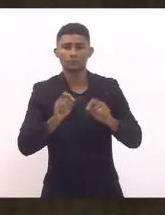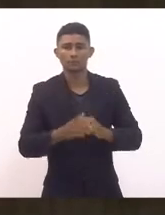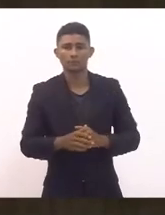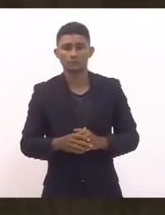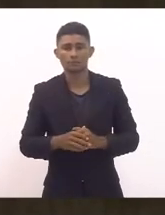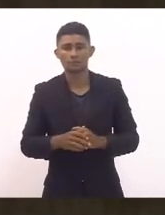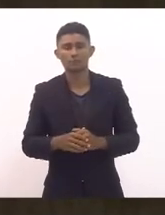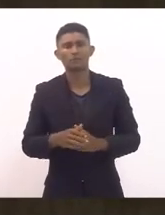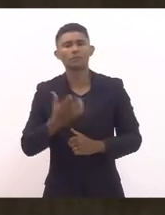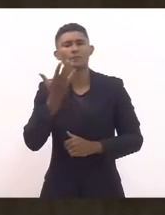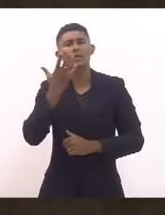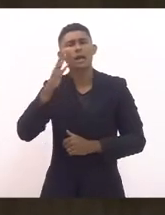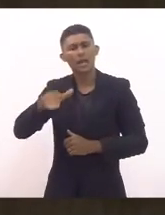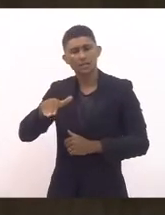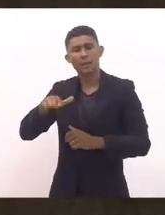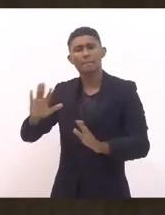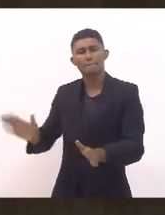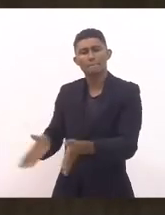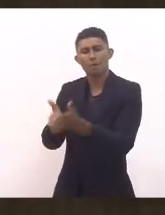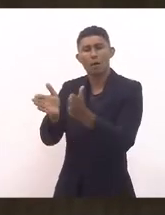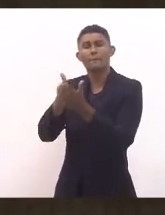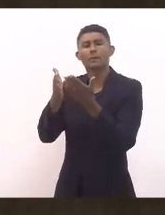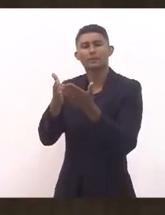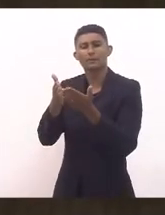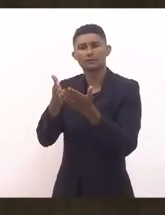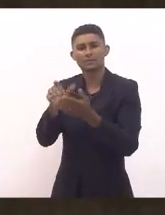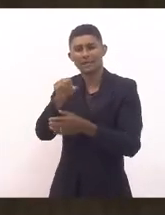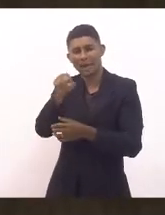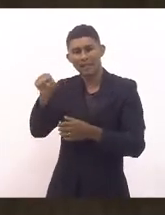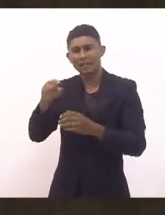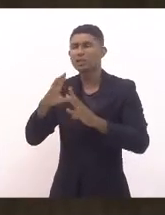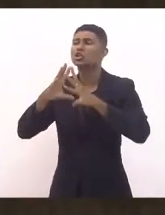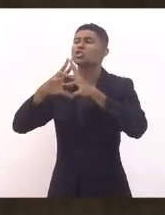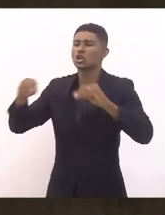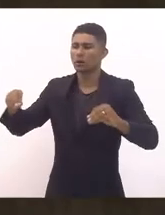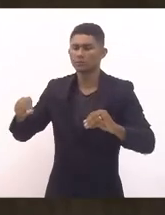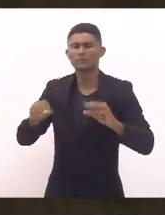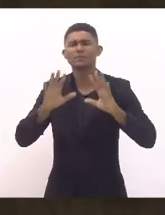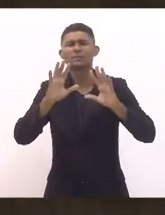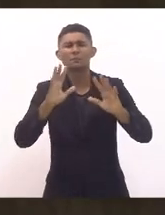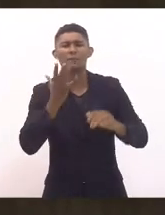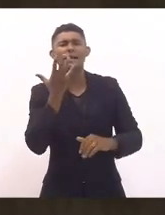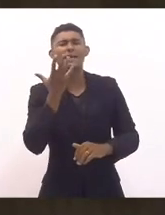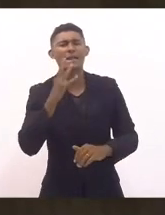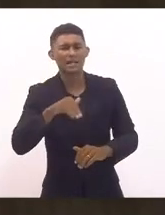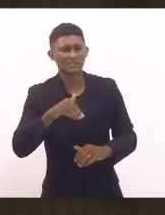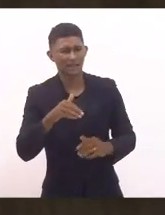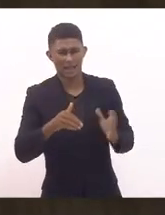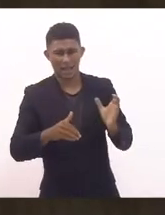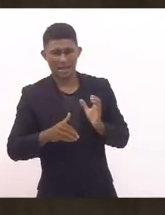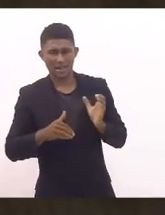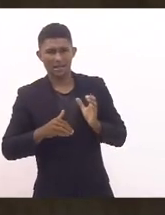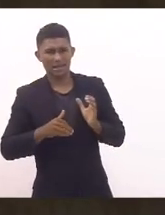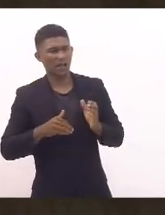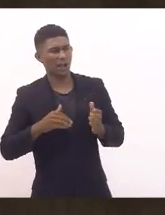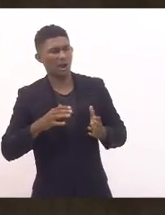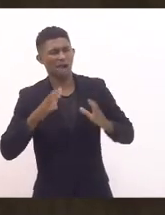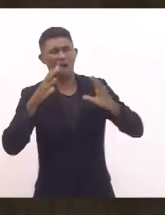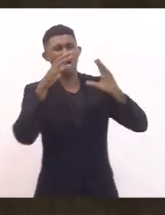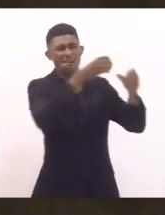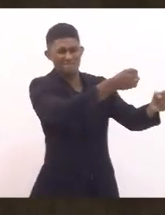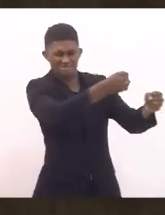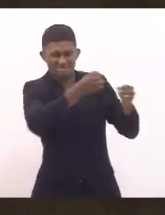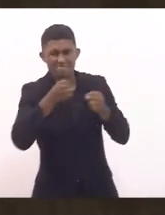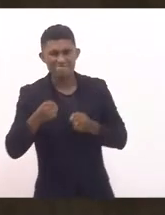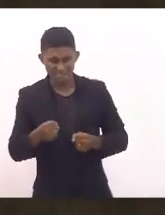que criança pobre é desaparecida e criança rica é sequestrada? Esse é um debate que a gente precisa fazer também, porque se a